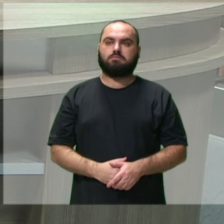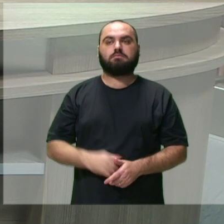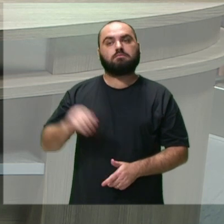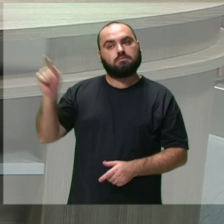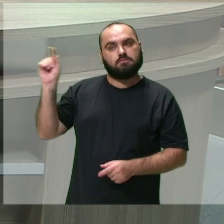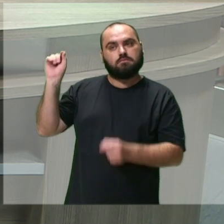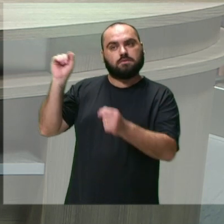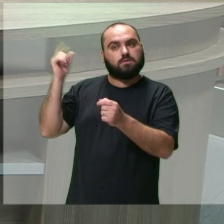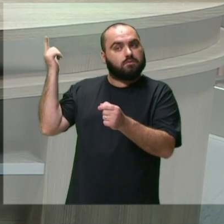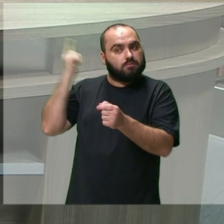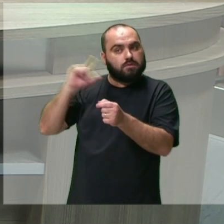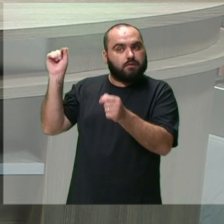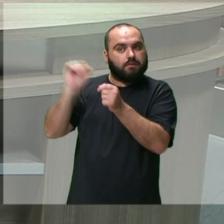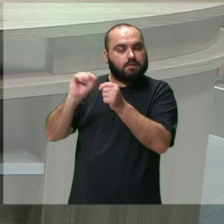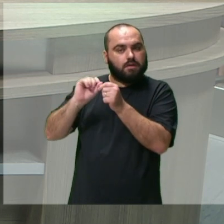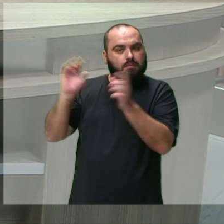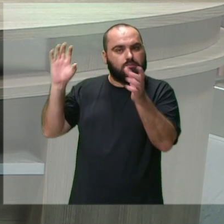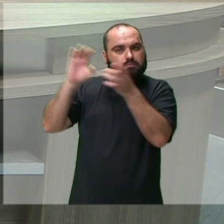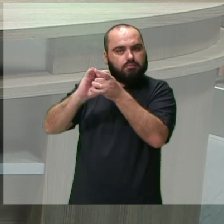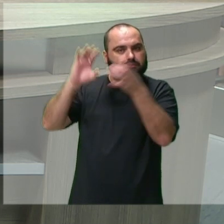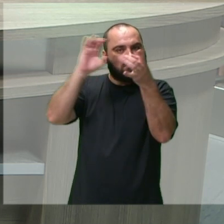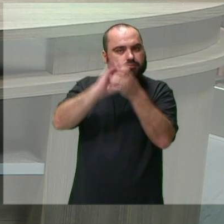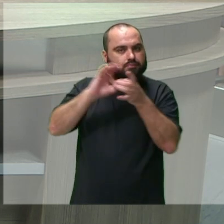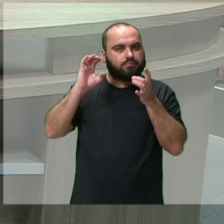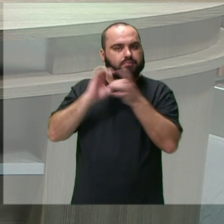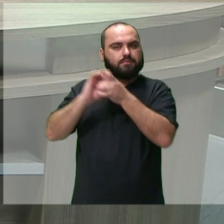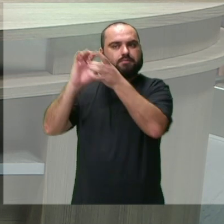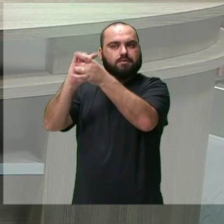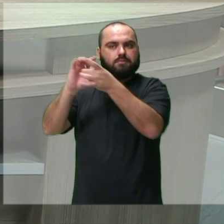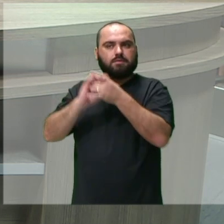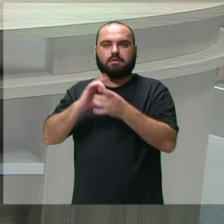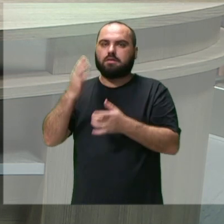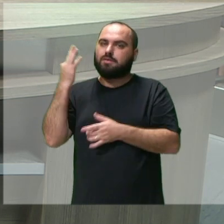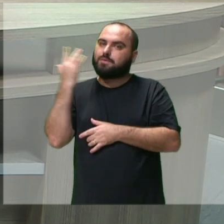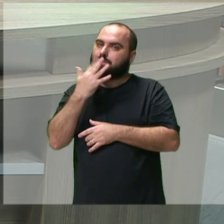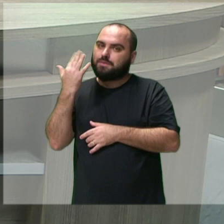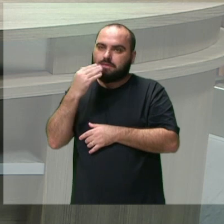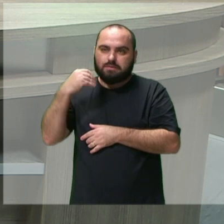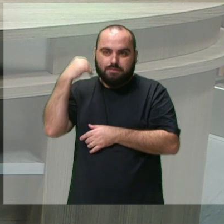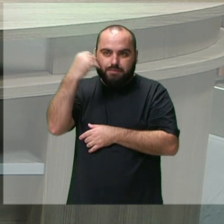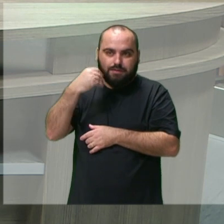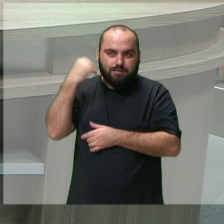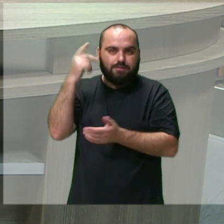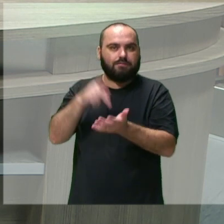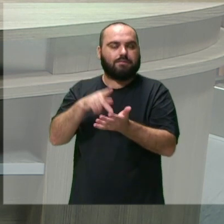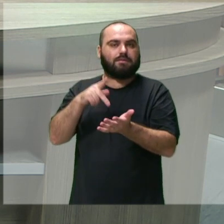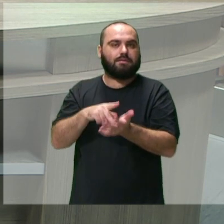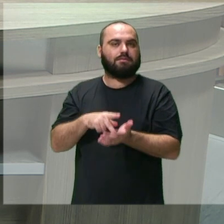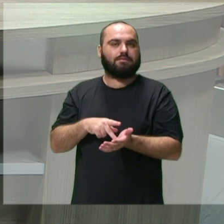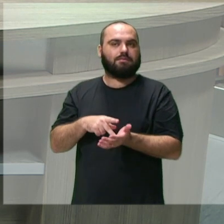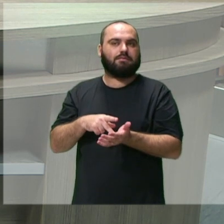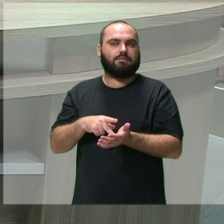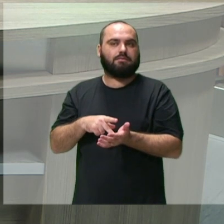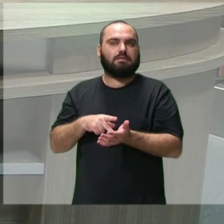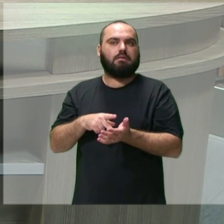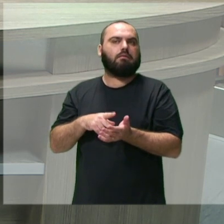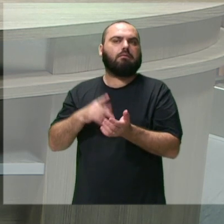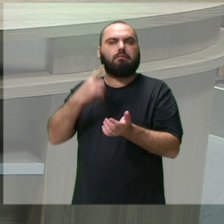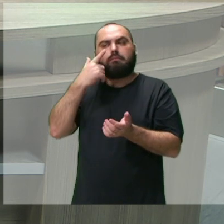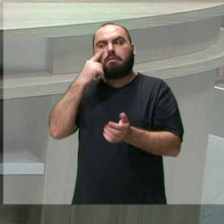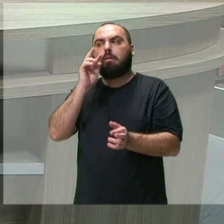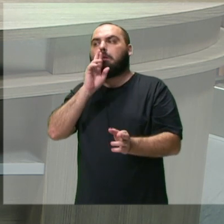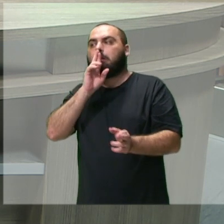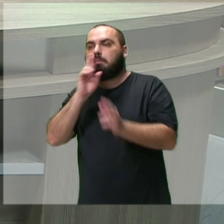criou-se novas formas. Aí eu aproveitei esses elementos e resolvi colorir. É uma experiência, na verdade, né? Para ver que resultado daria. E